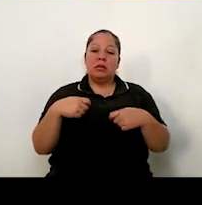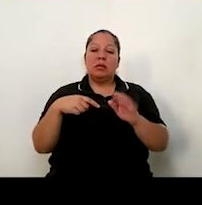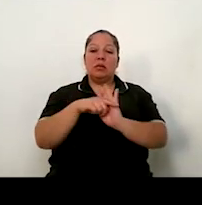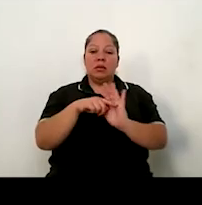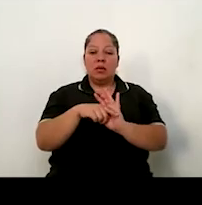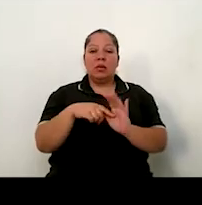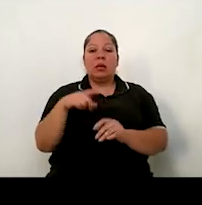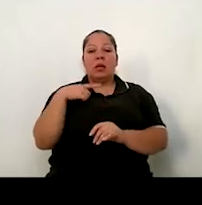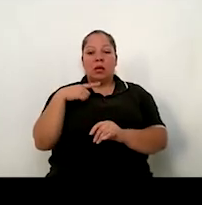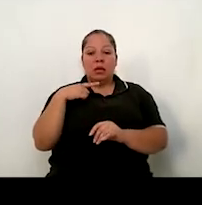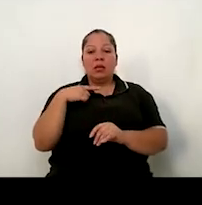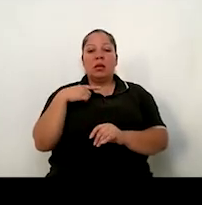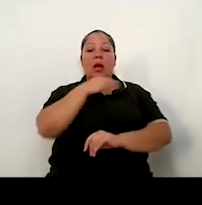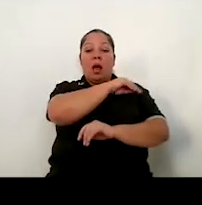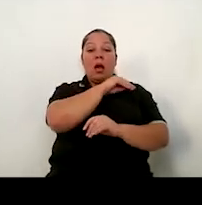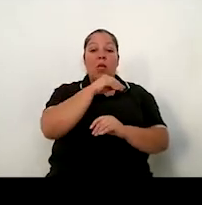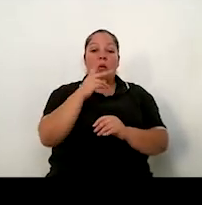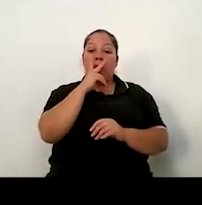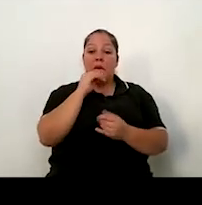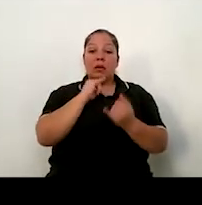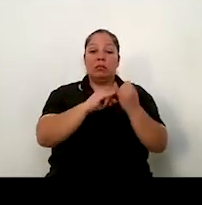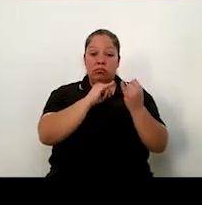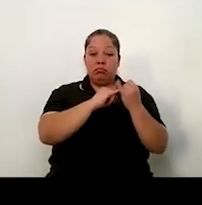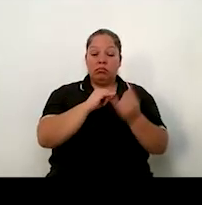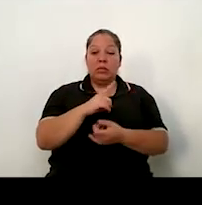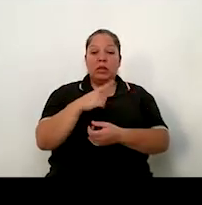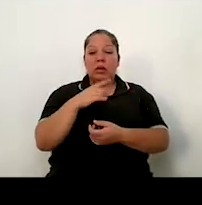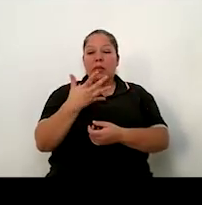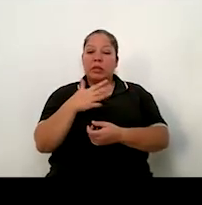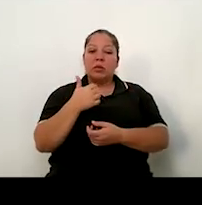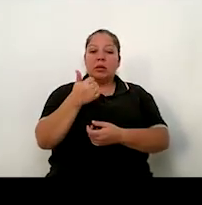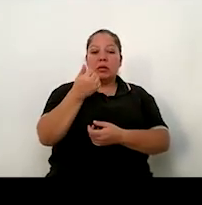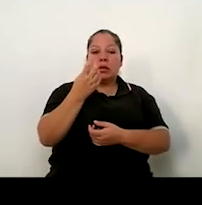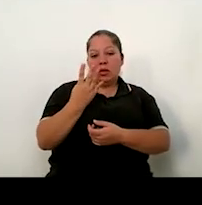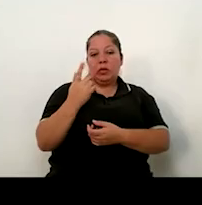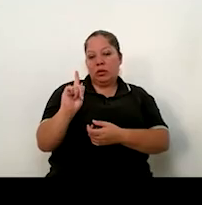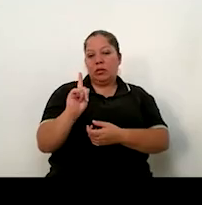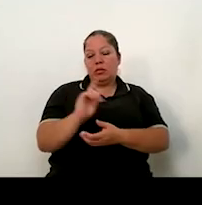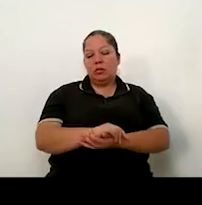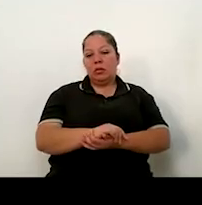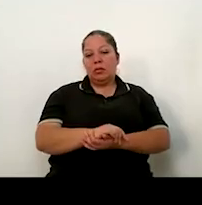de álcool, que seria em torno de 14 gramas, tá? Então,